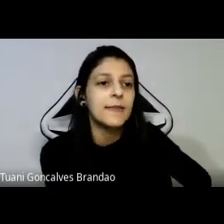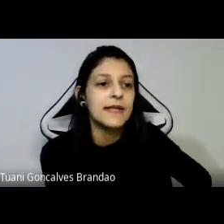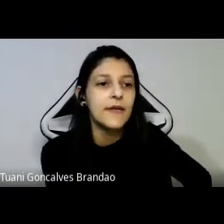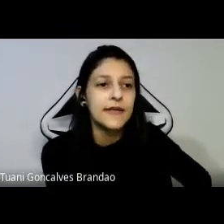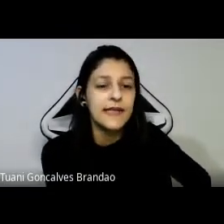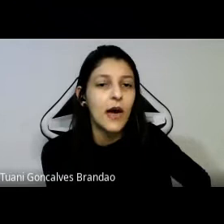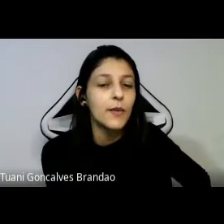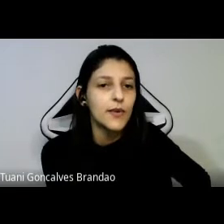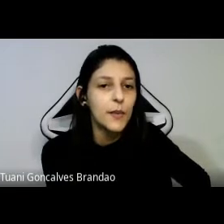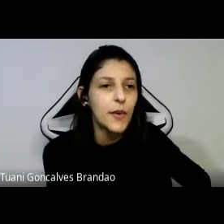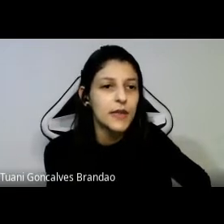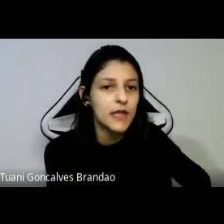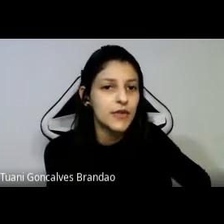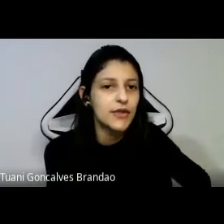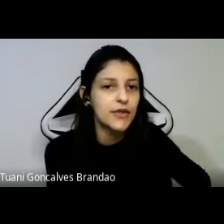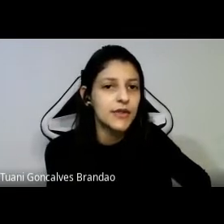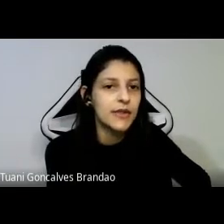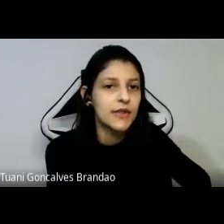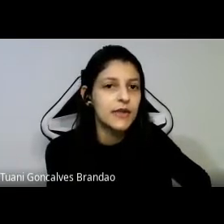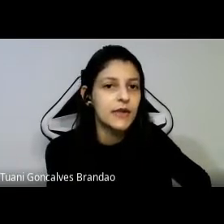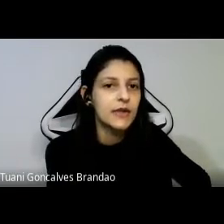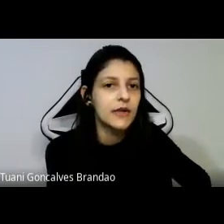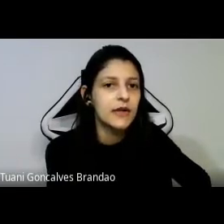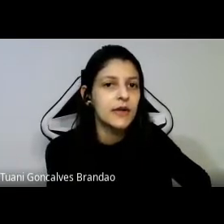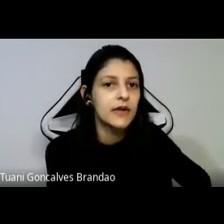A expressão facial é muito importante.